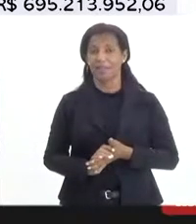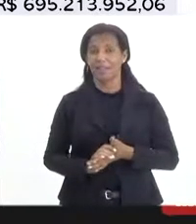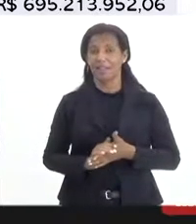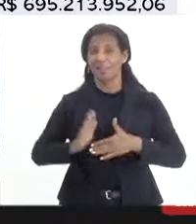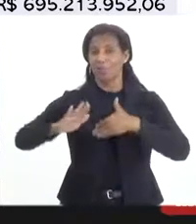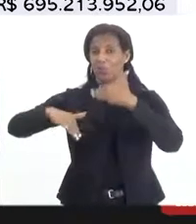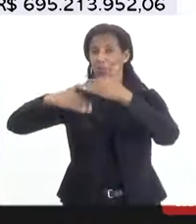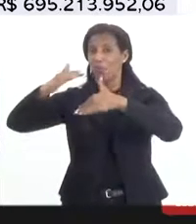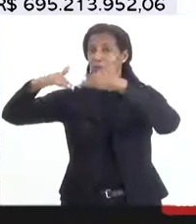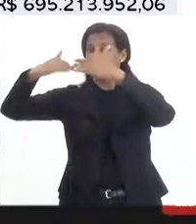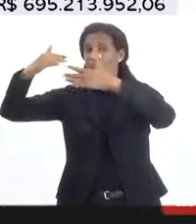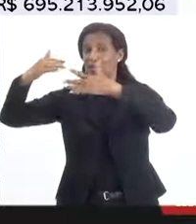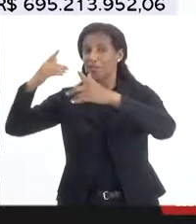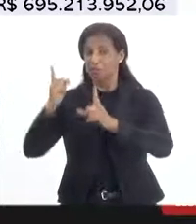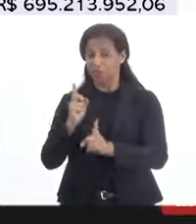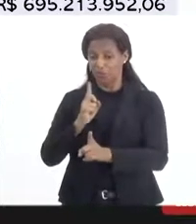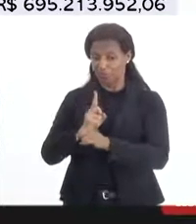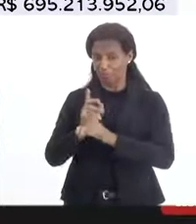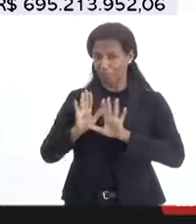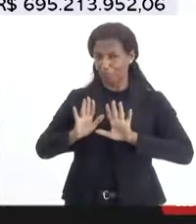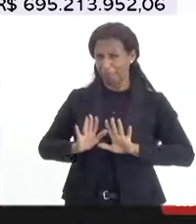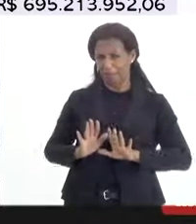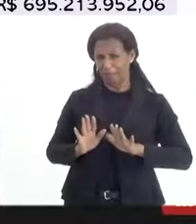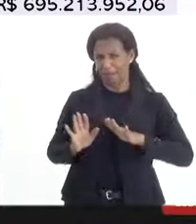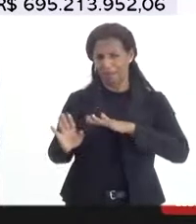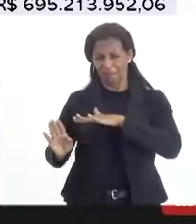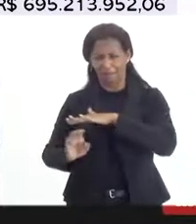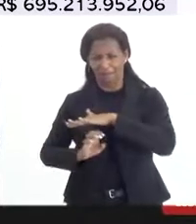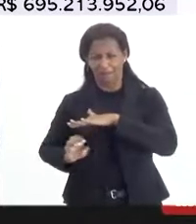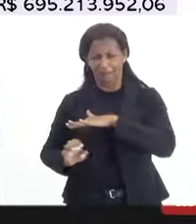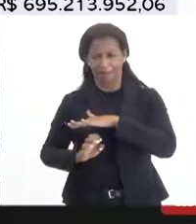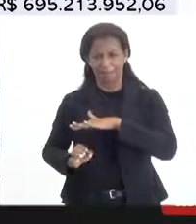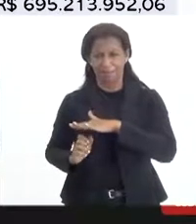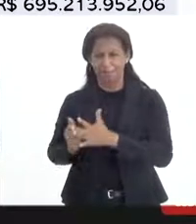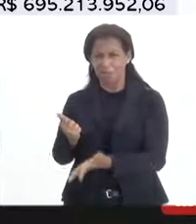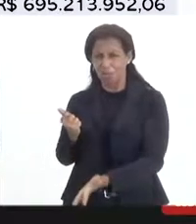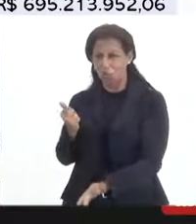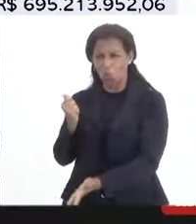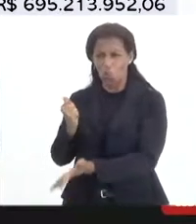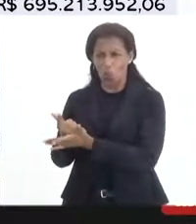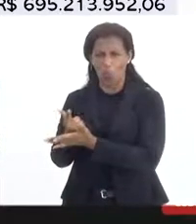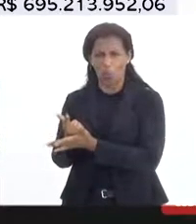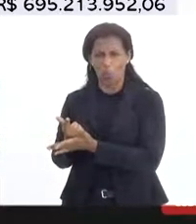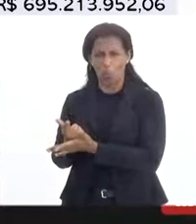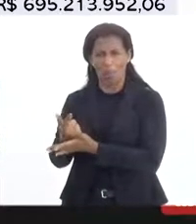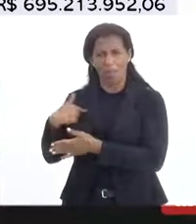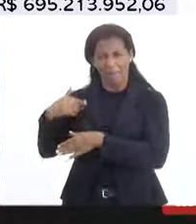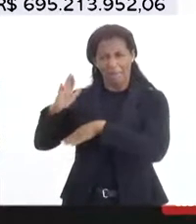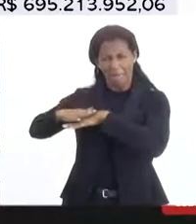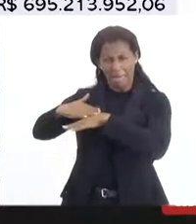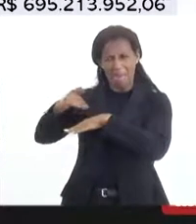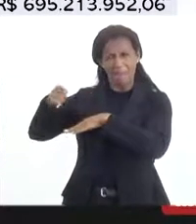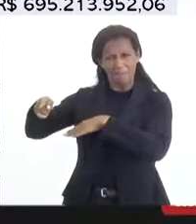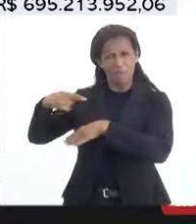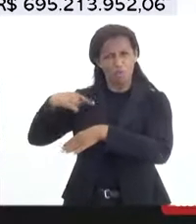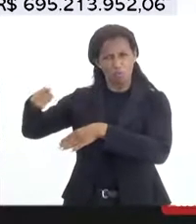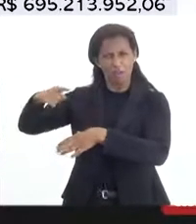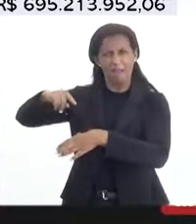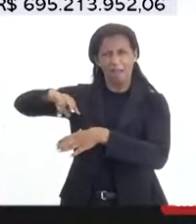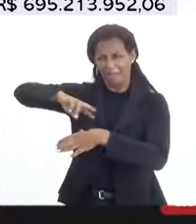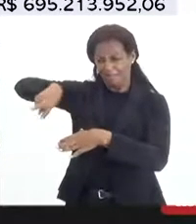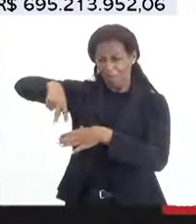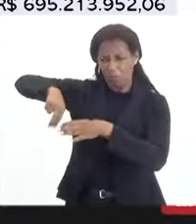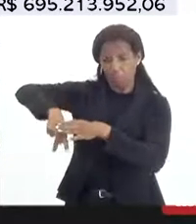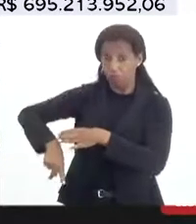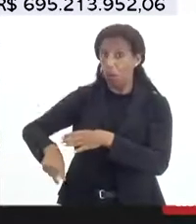evoluíram e nós descobrimos que, peraí, a empresa não comprou o fluido de perfuração e ela mesma foi lá e ela mesma furou o poço. Não,